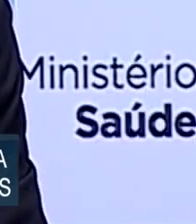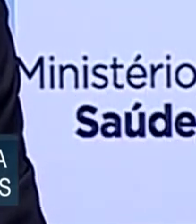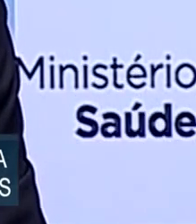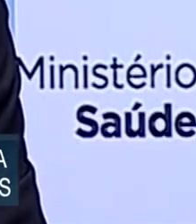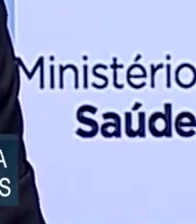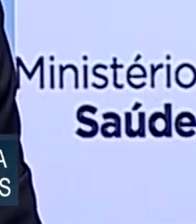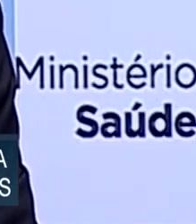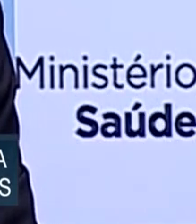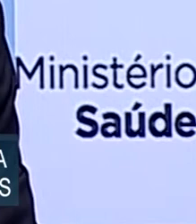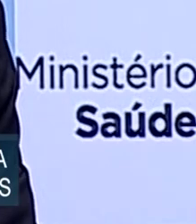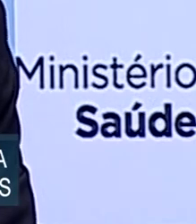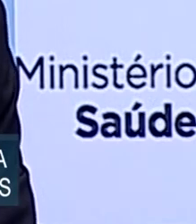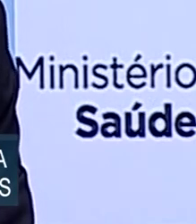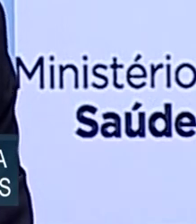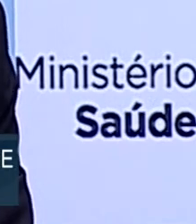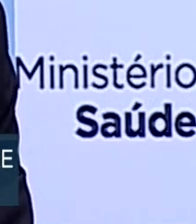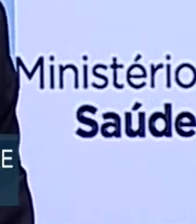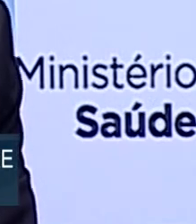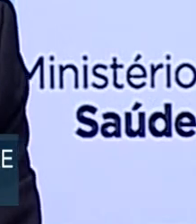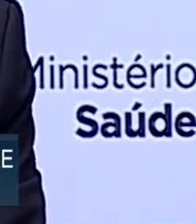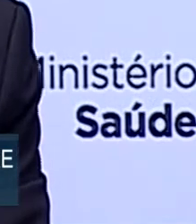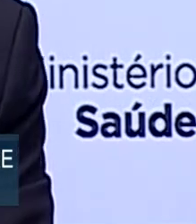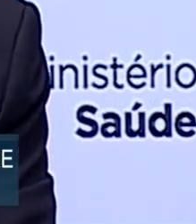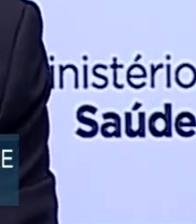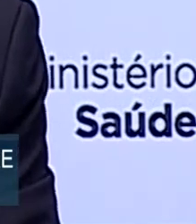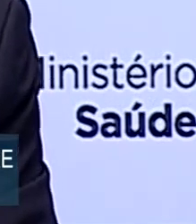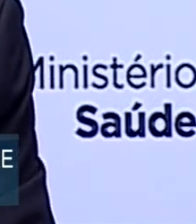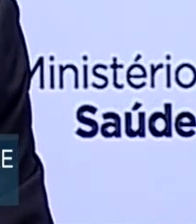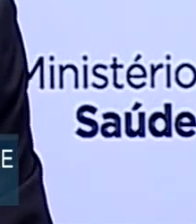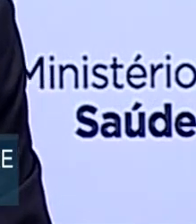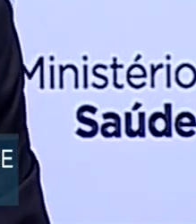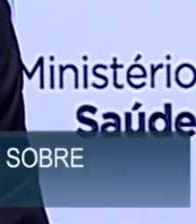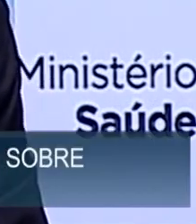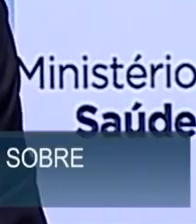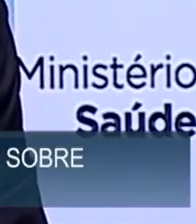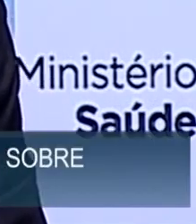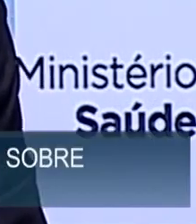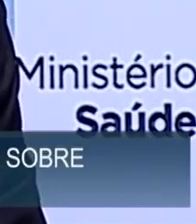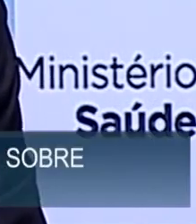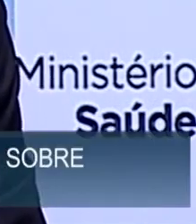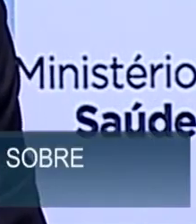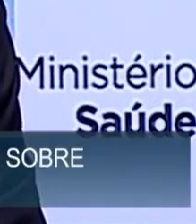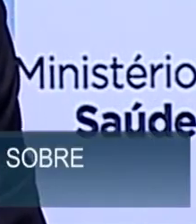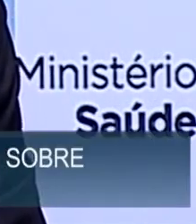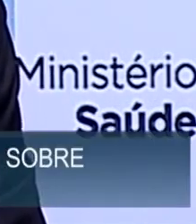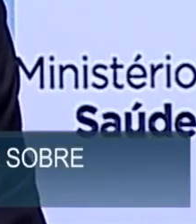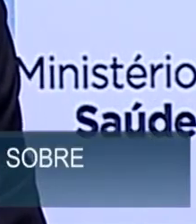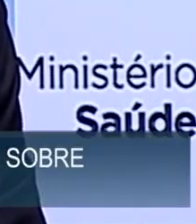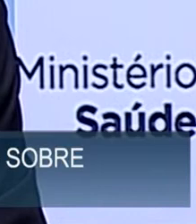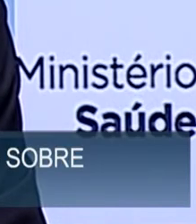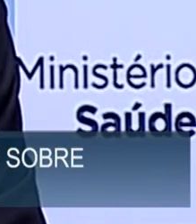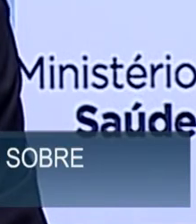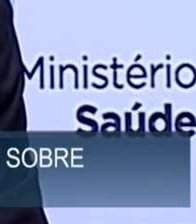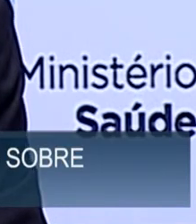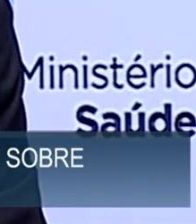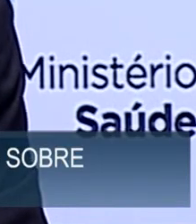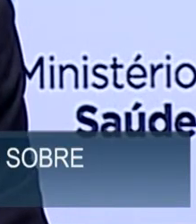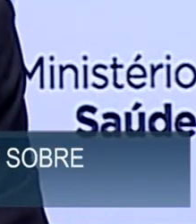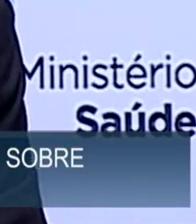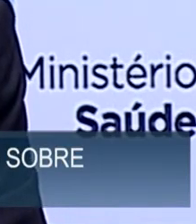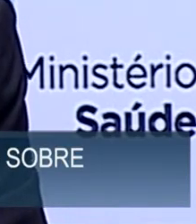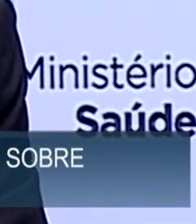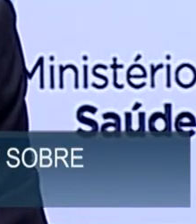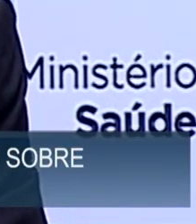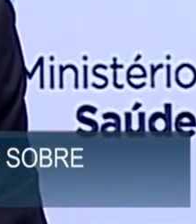esse achado que o Vigitel tem colocado e a contradição que as demais pesquisas que nós temos desenvolvido têm proporcionado